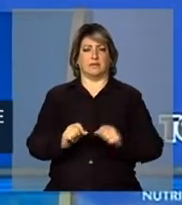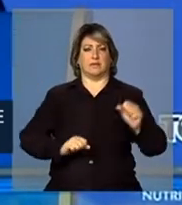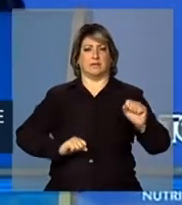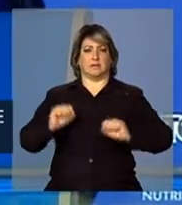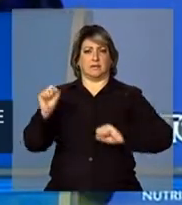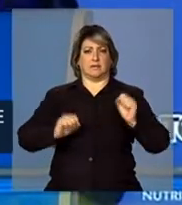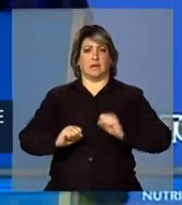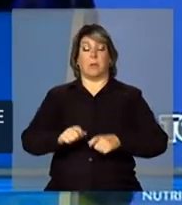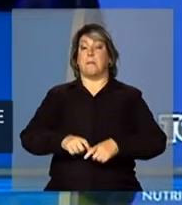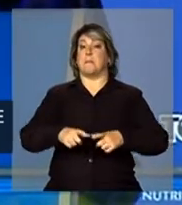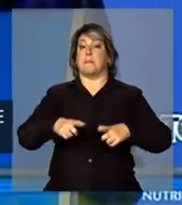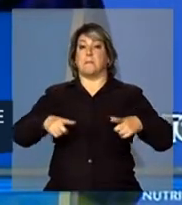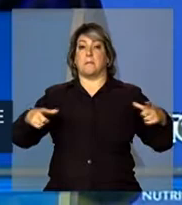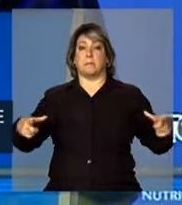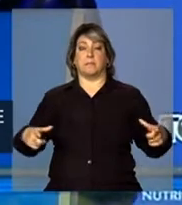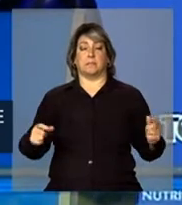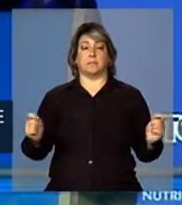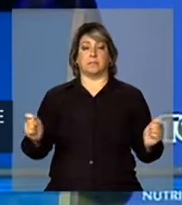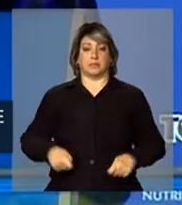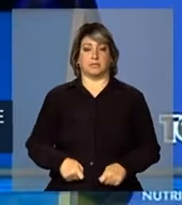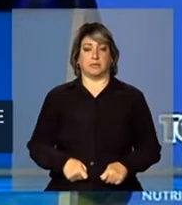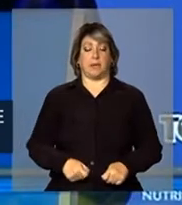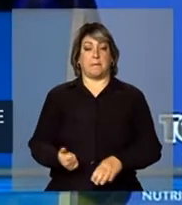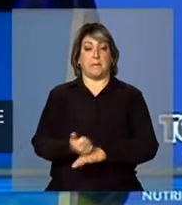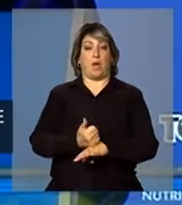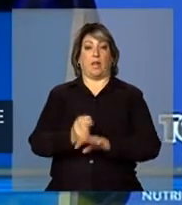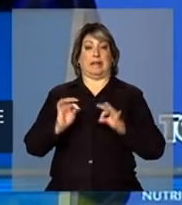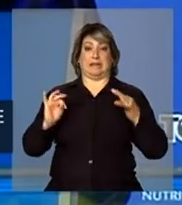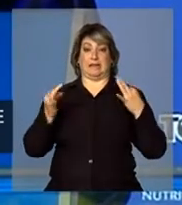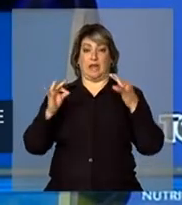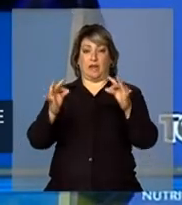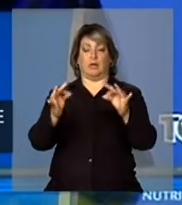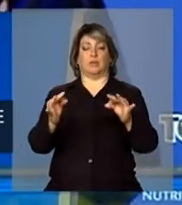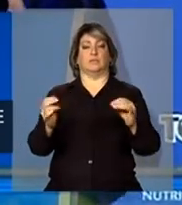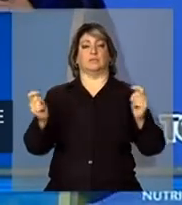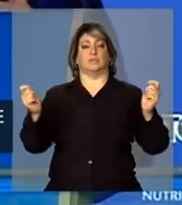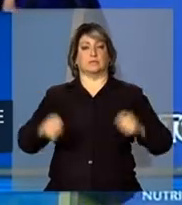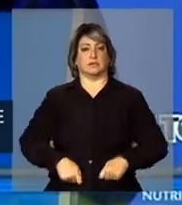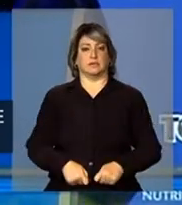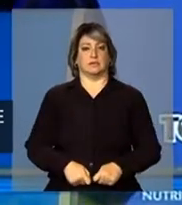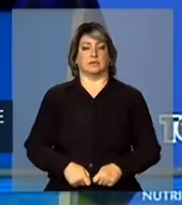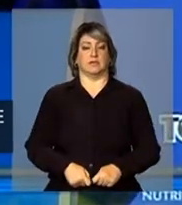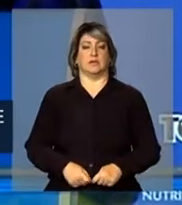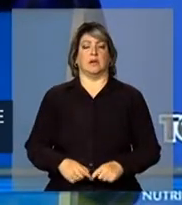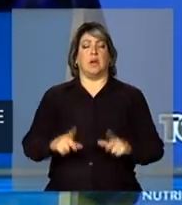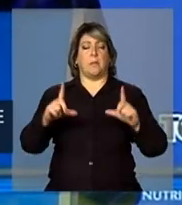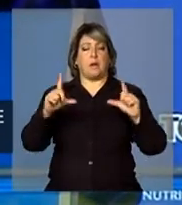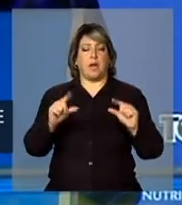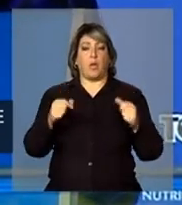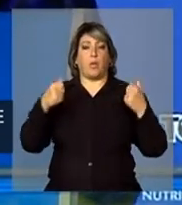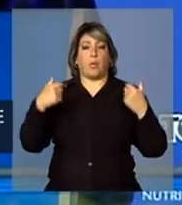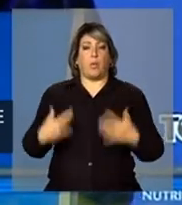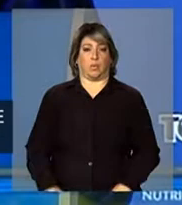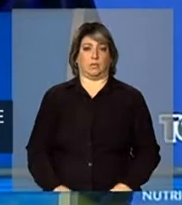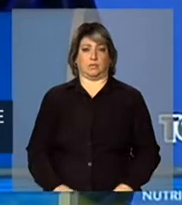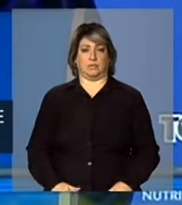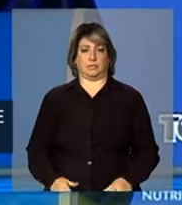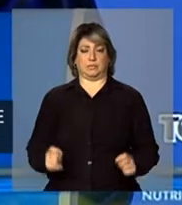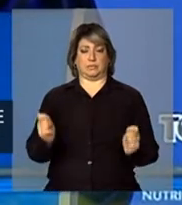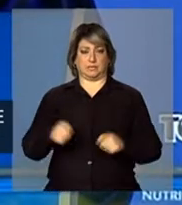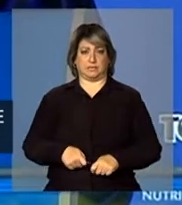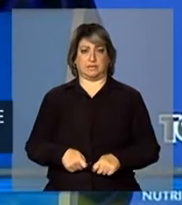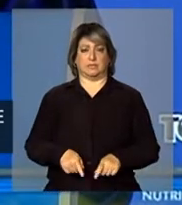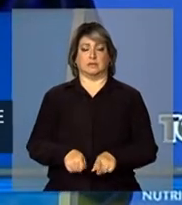com a melhor tecnologia possível com o menor custo possível e com o menor